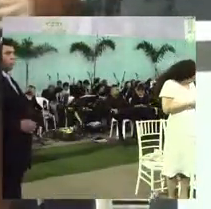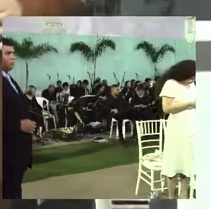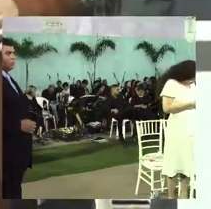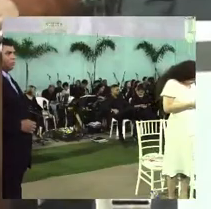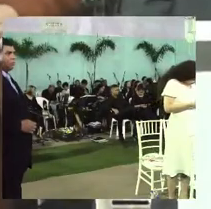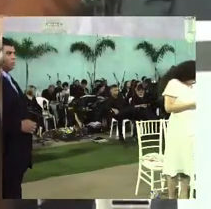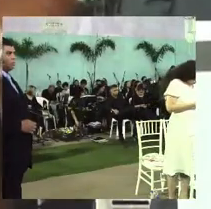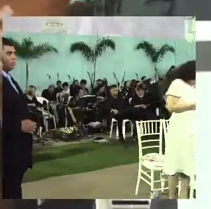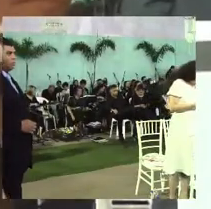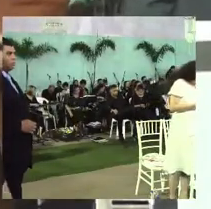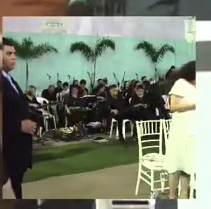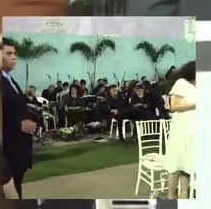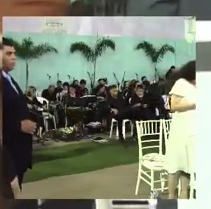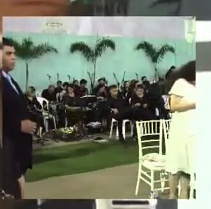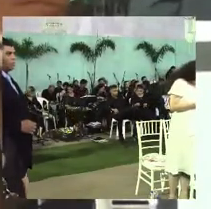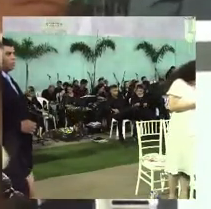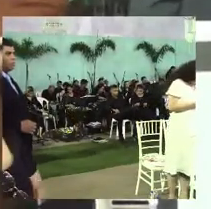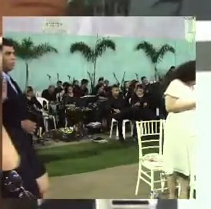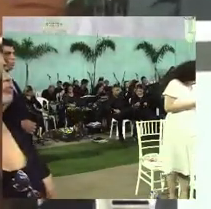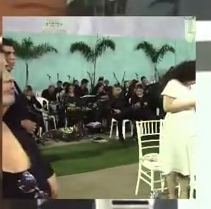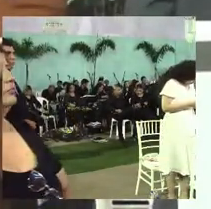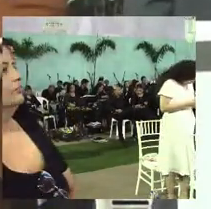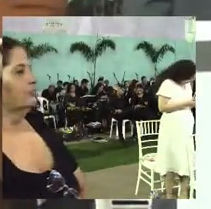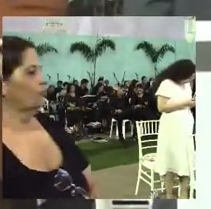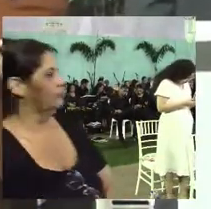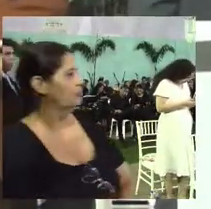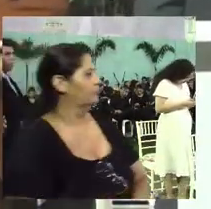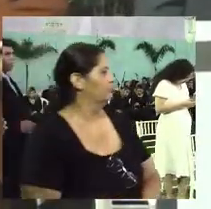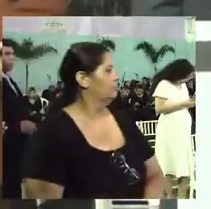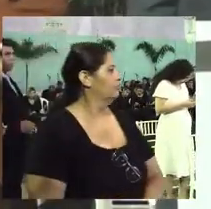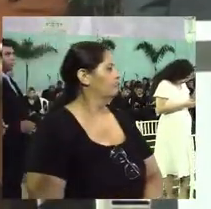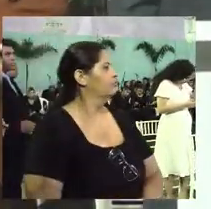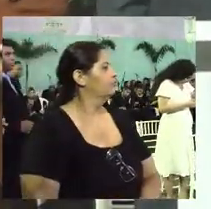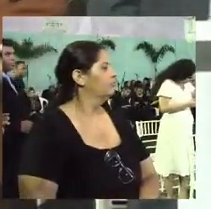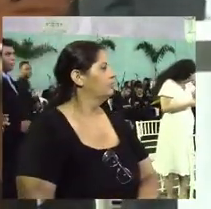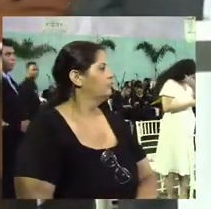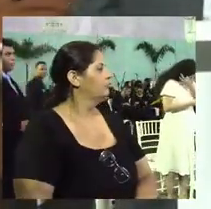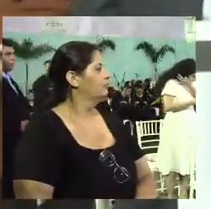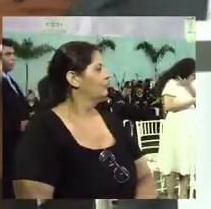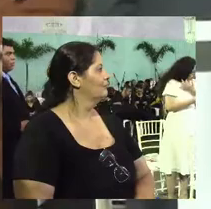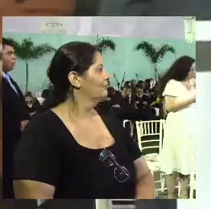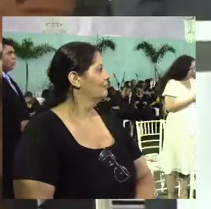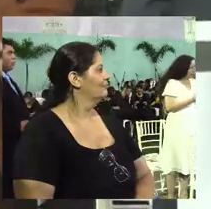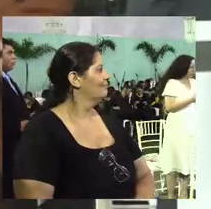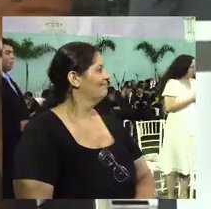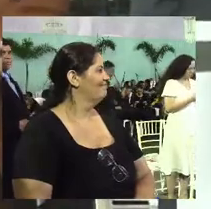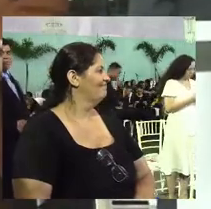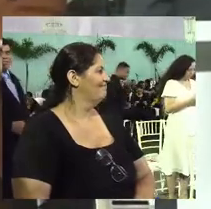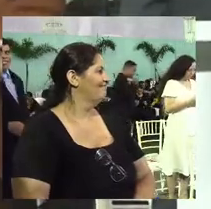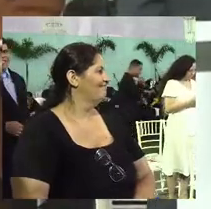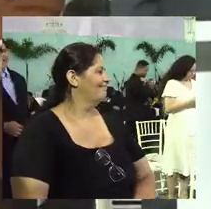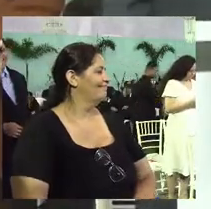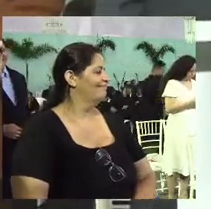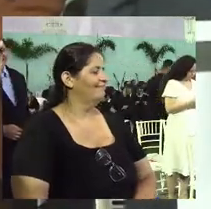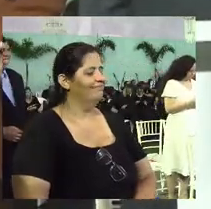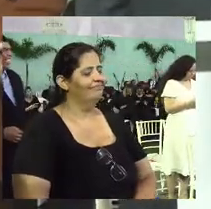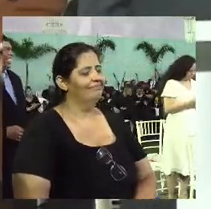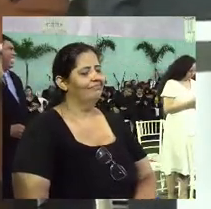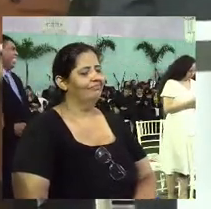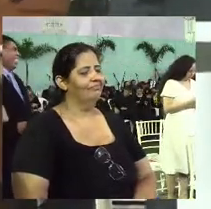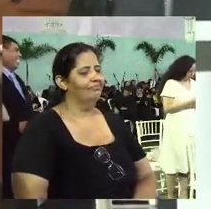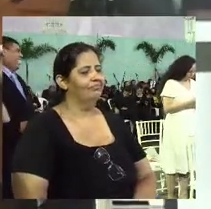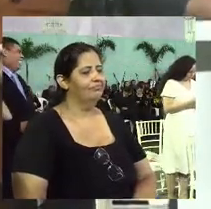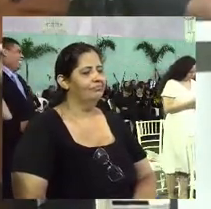bonezinho também para você ganhar almas também de dia para o sol não queimar e seu cabelo também é um presente meu pastor evangelizar de dia amém